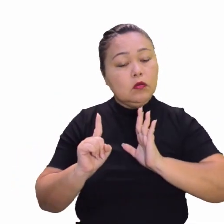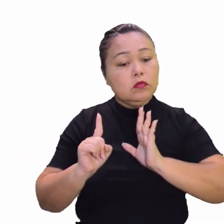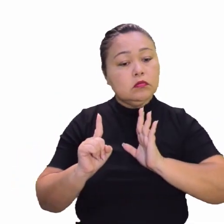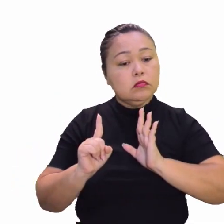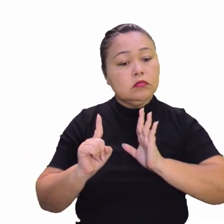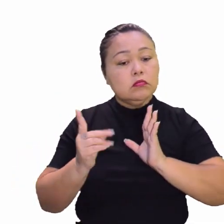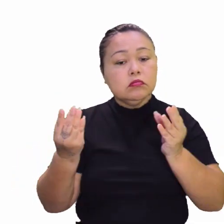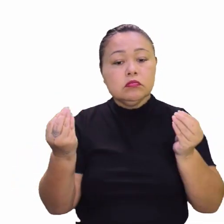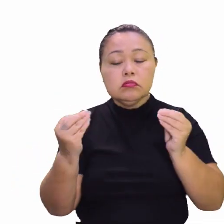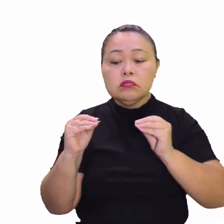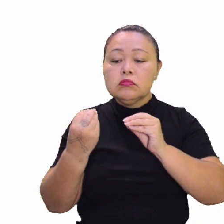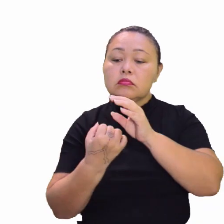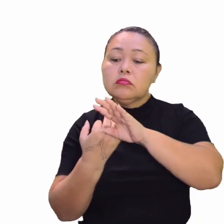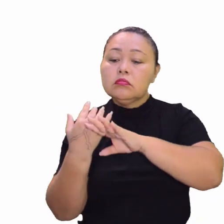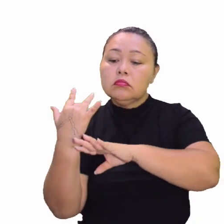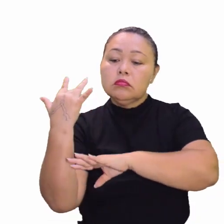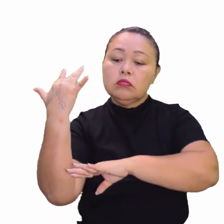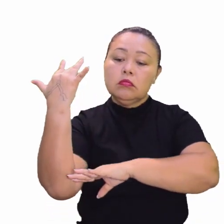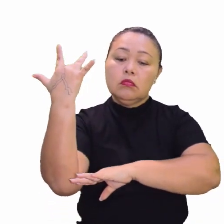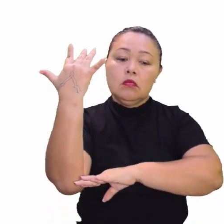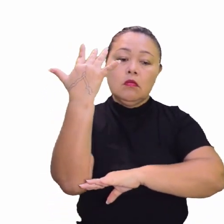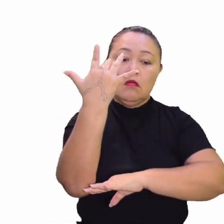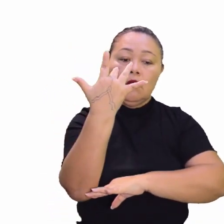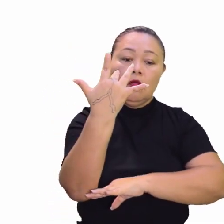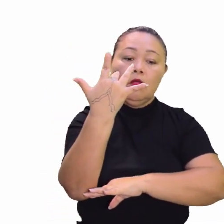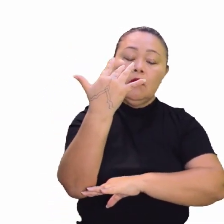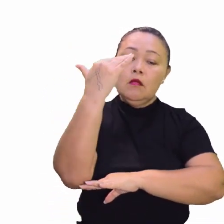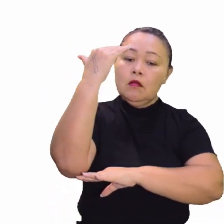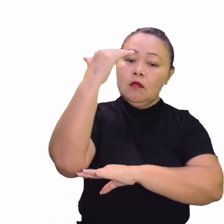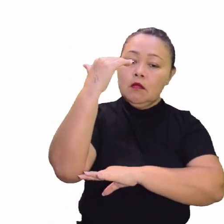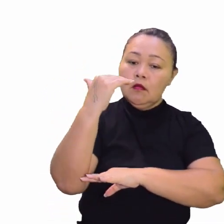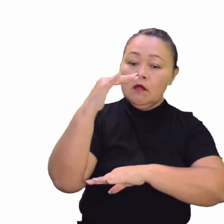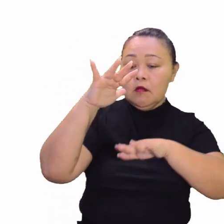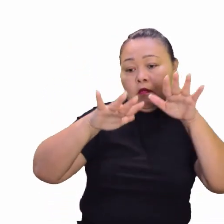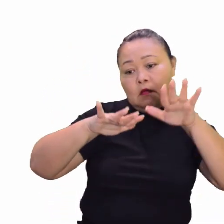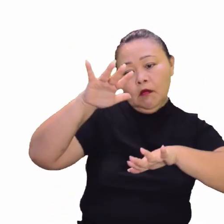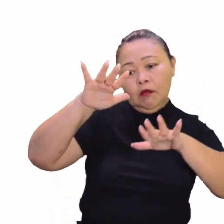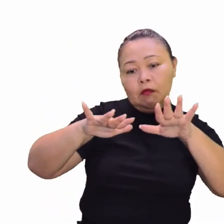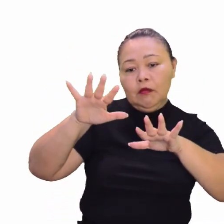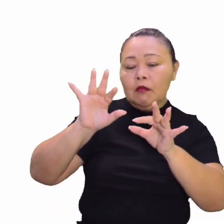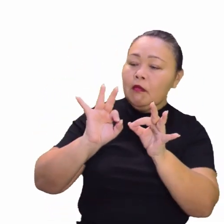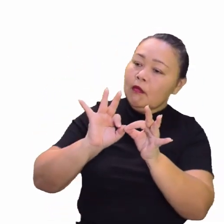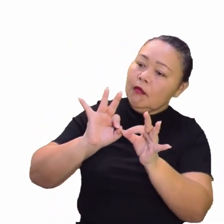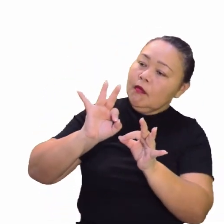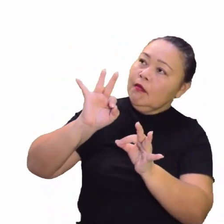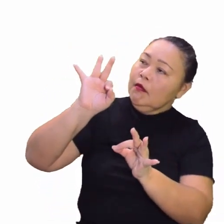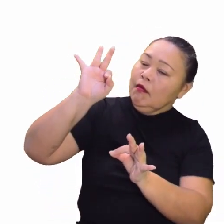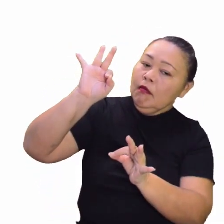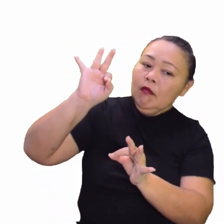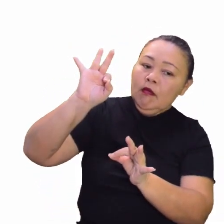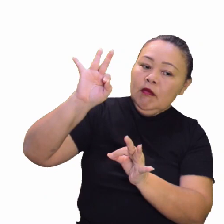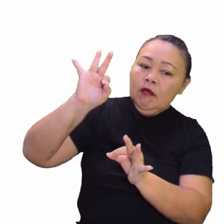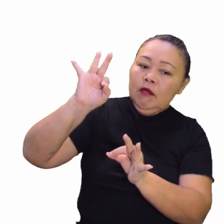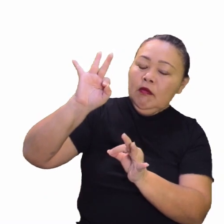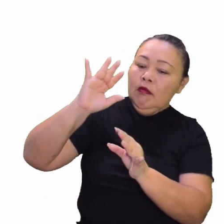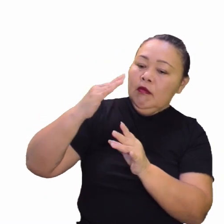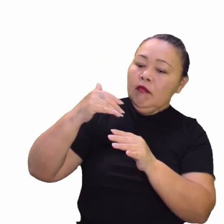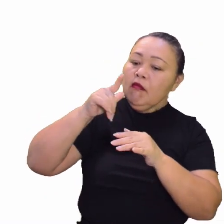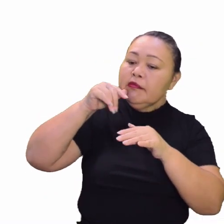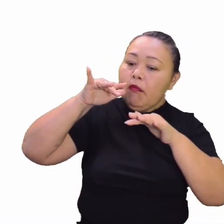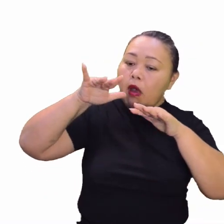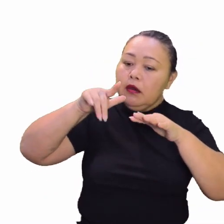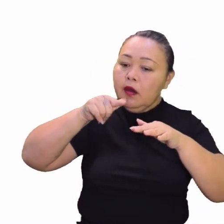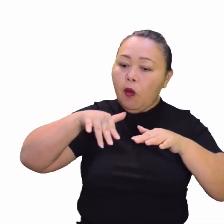essa formação de vegetação florestal. O tamanho da árvore vai depender da altitude e